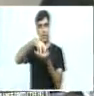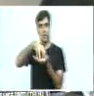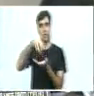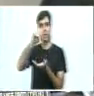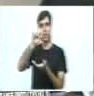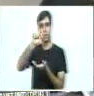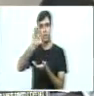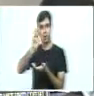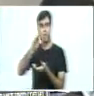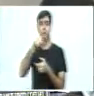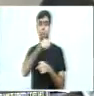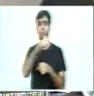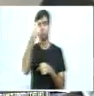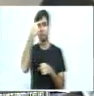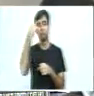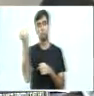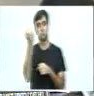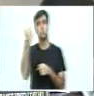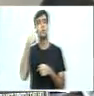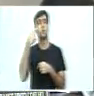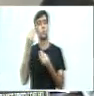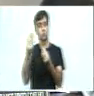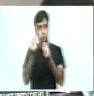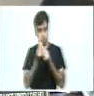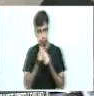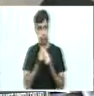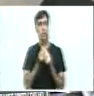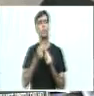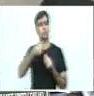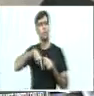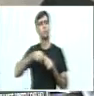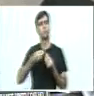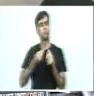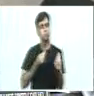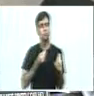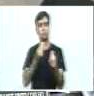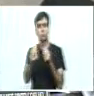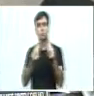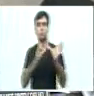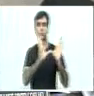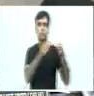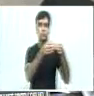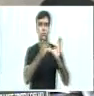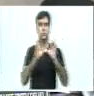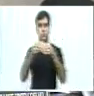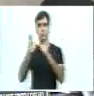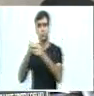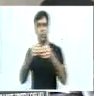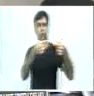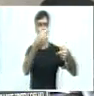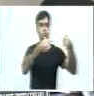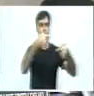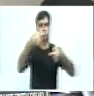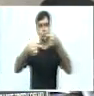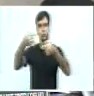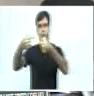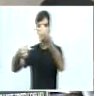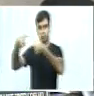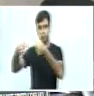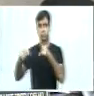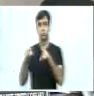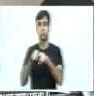que os documentos aqui serão encaminhados às comissões que farão discussão.